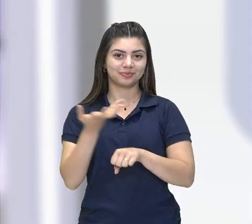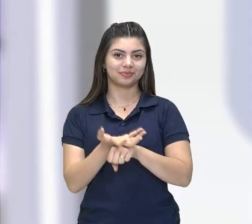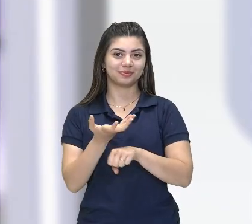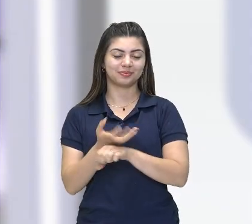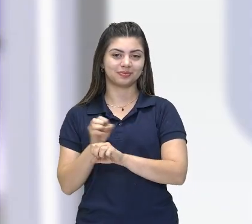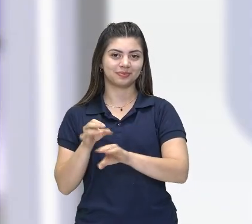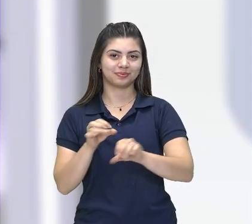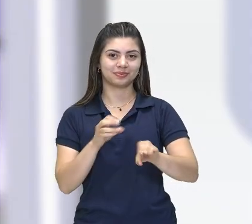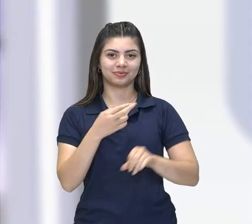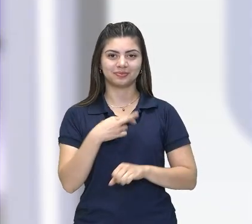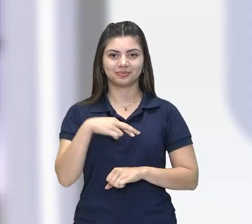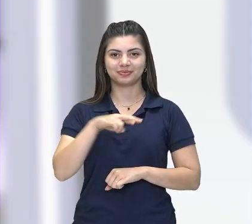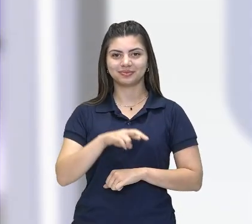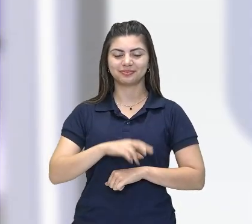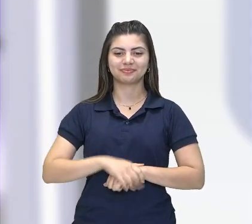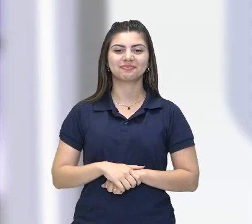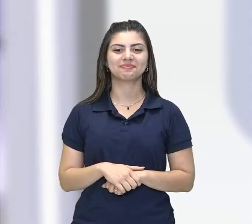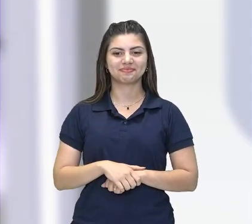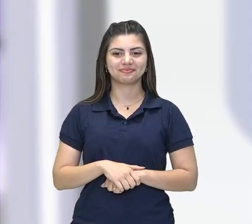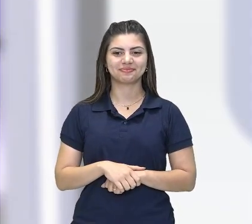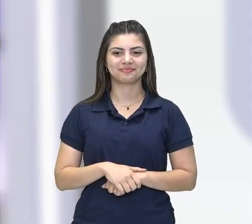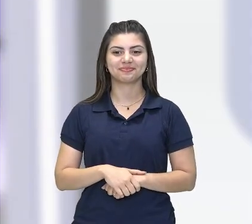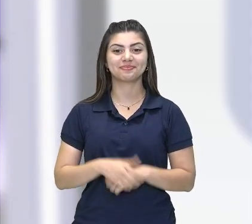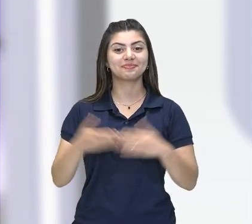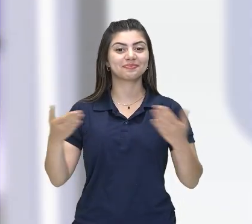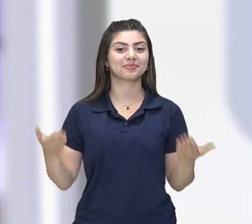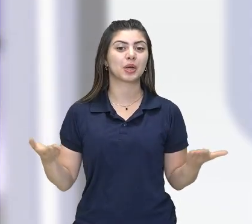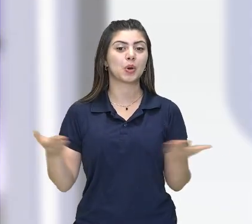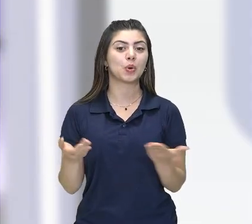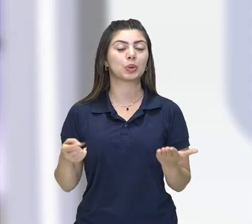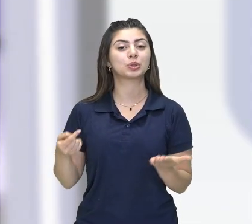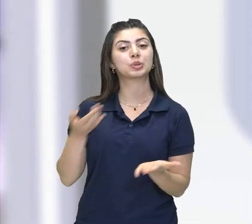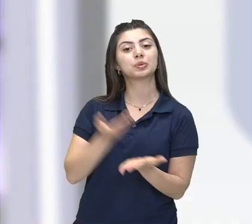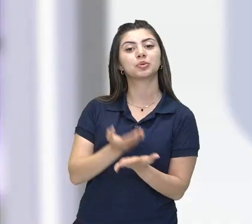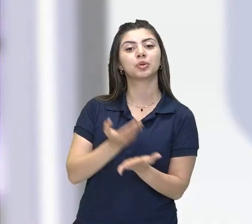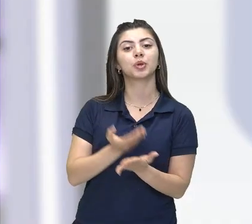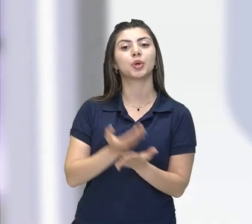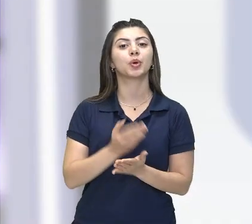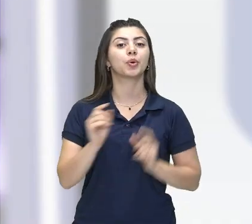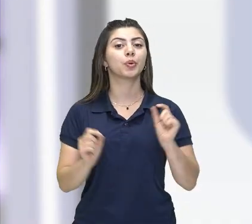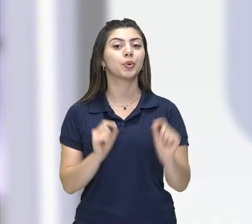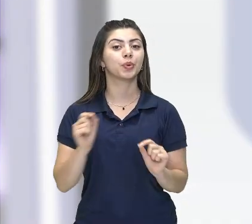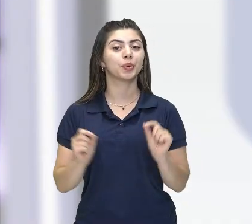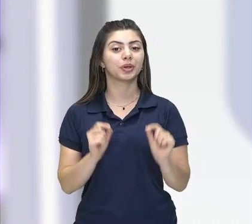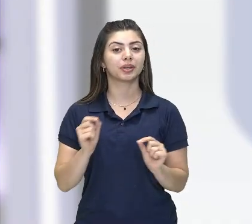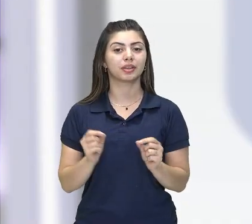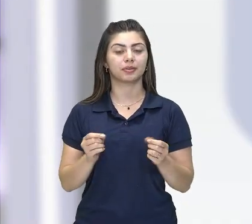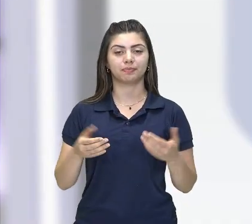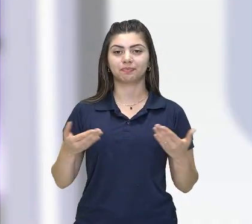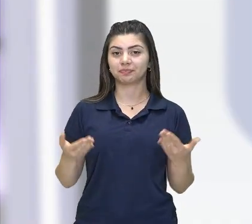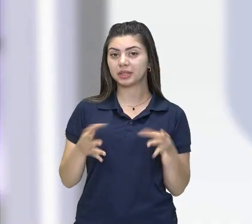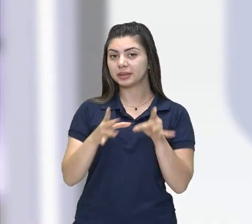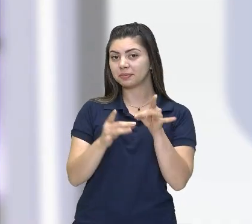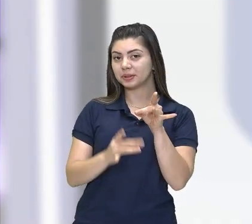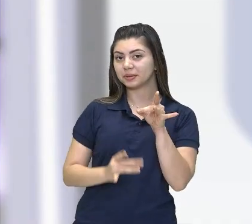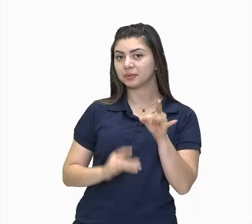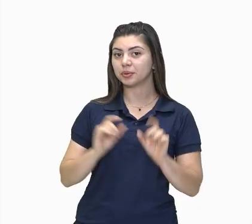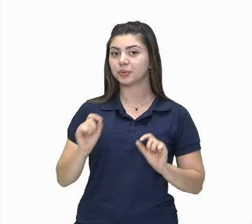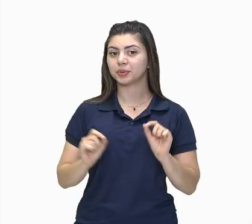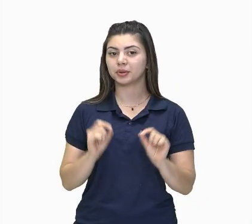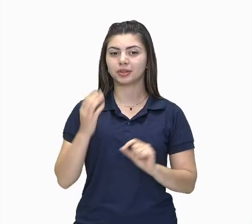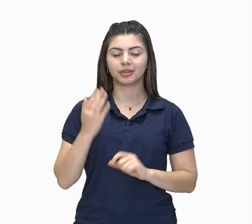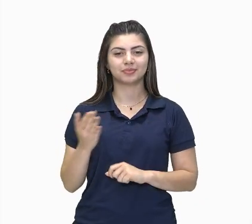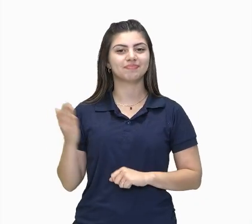curricular Ensino Religioso, e vamos ver agora qual será o objeto de conhecimento e o seu detalhamento desta